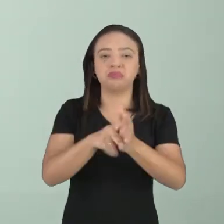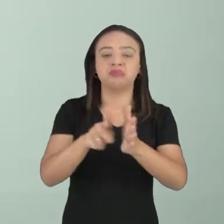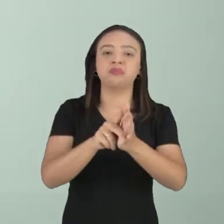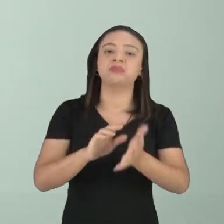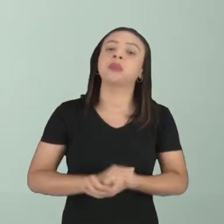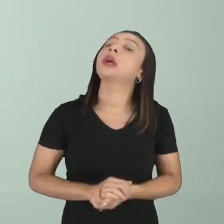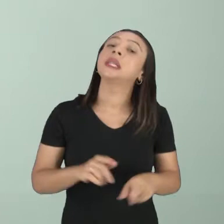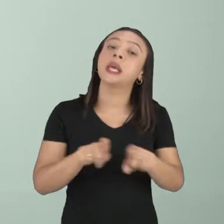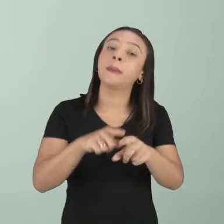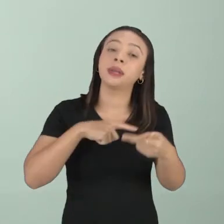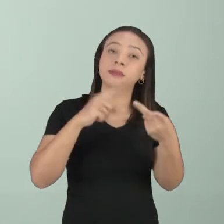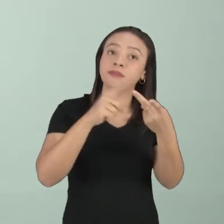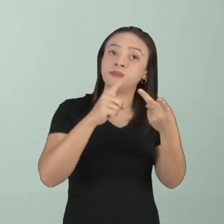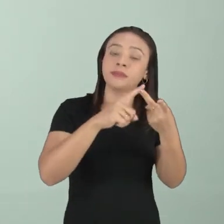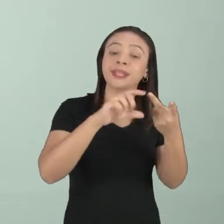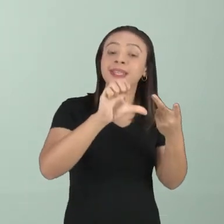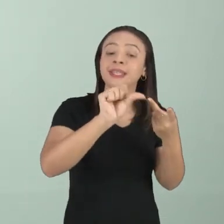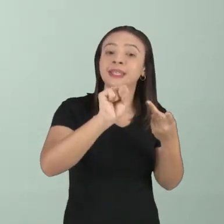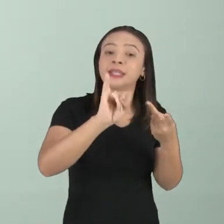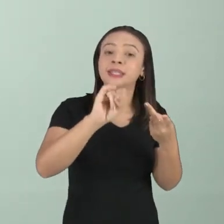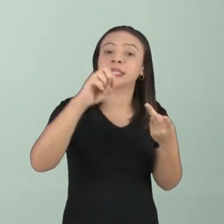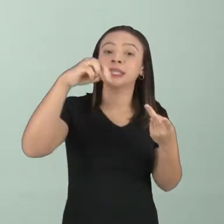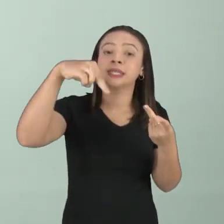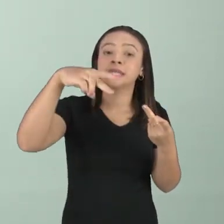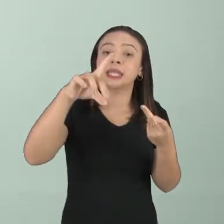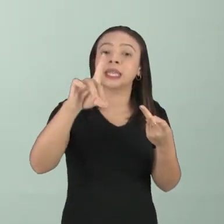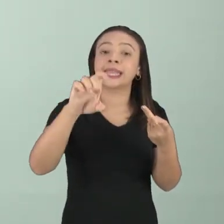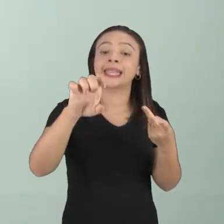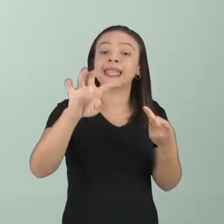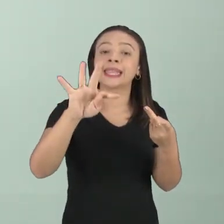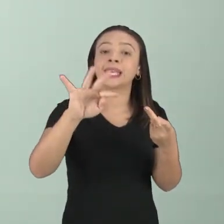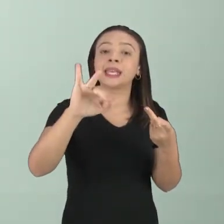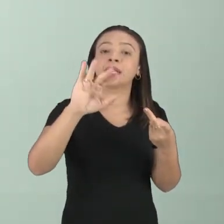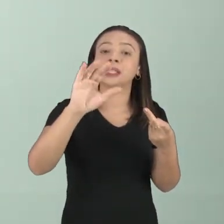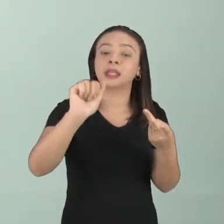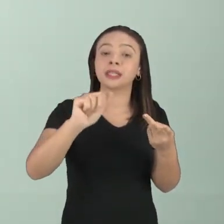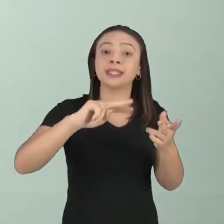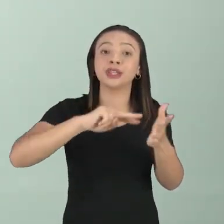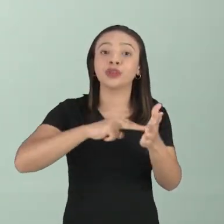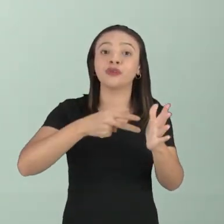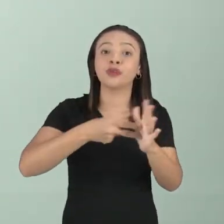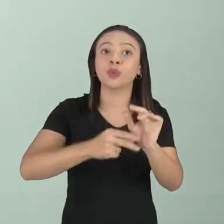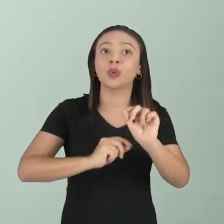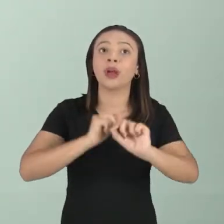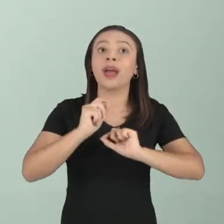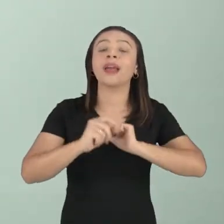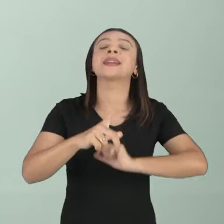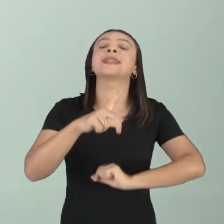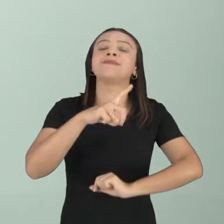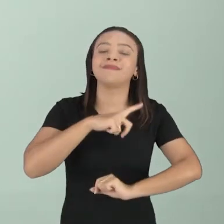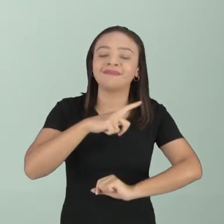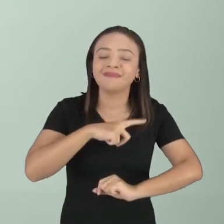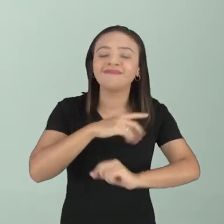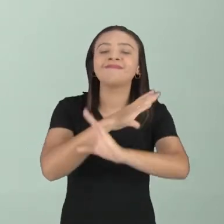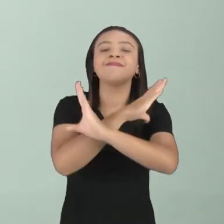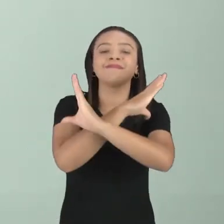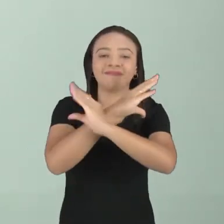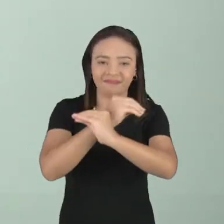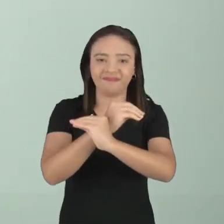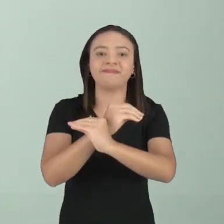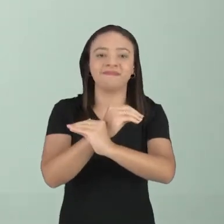característica. E a coordenada sindética? A coordenada sindética, ela já tem a característica aí presente nela